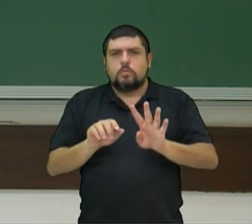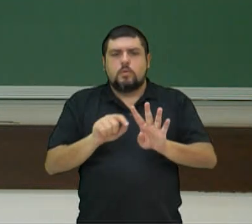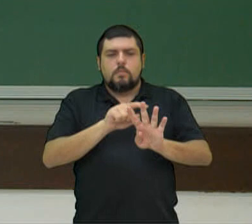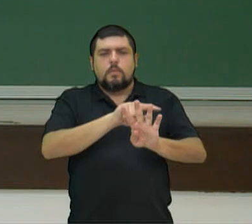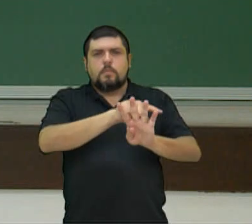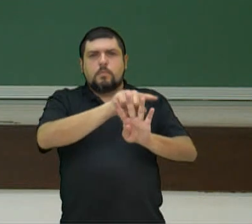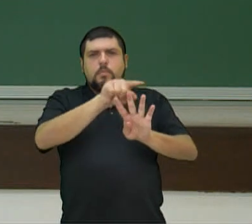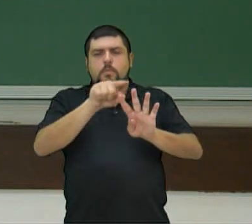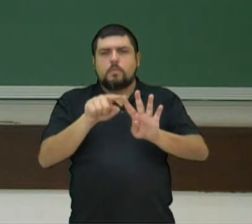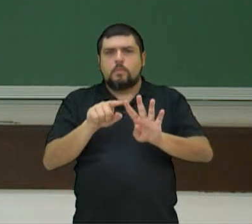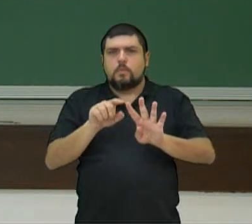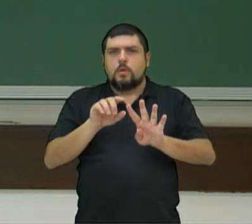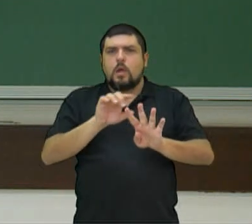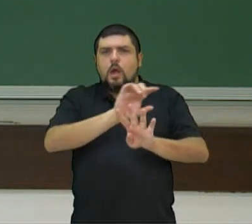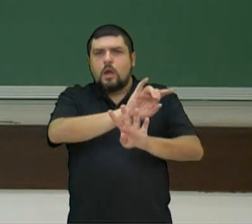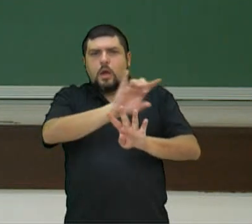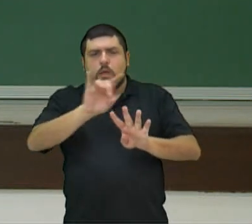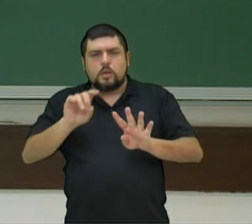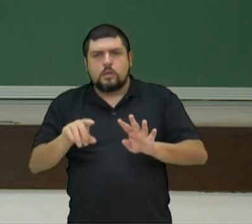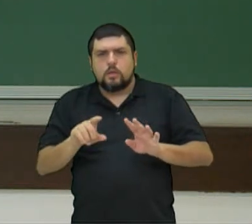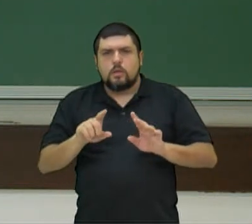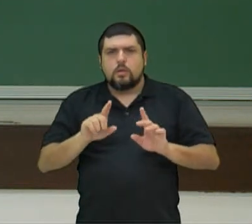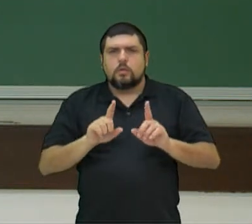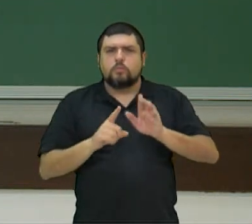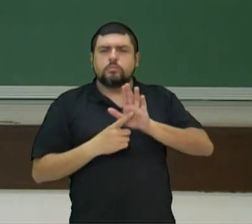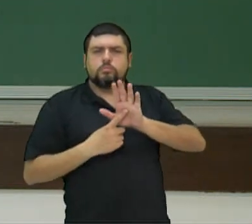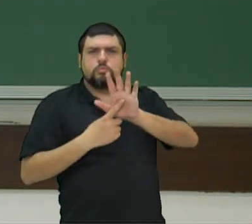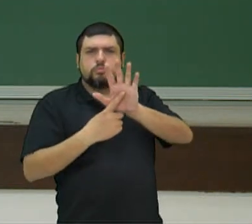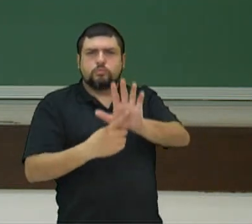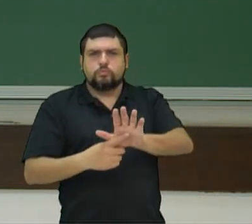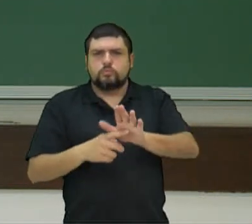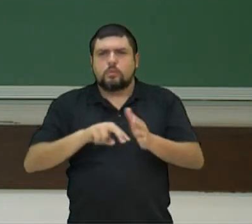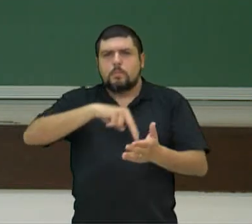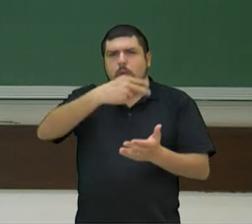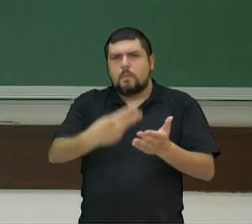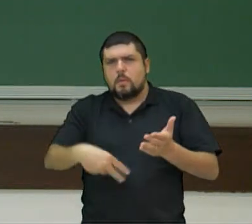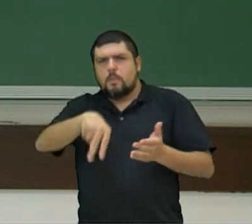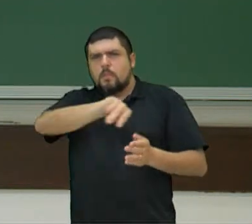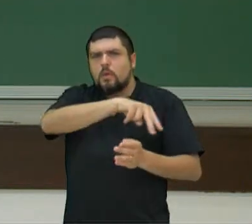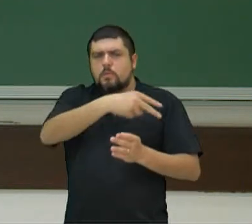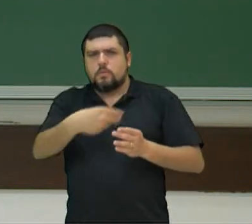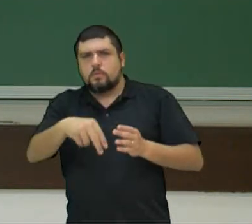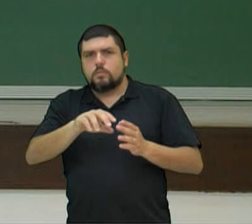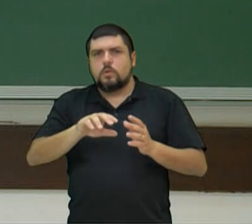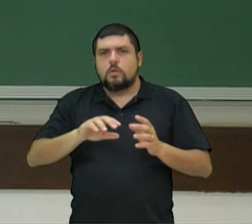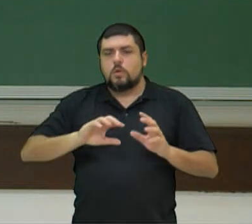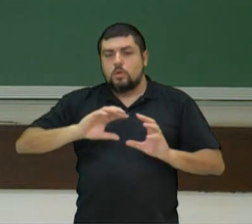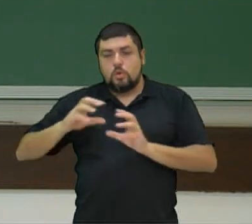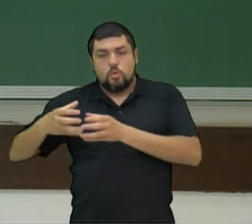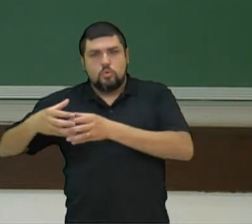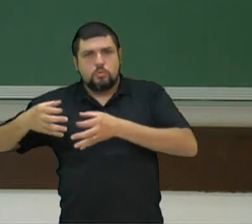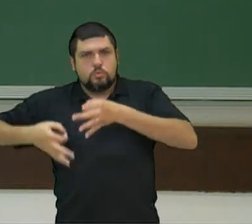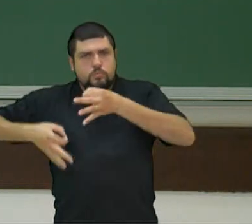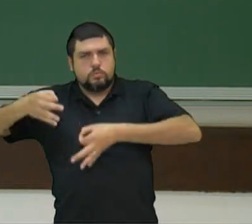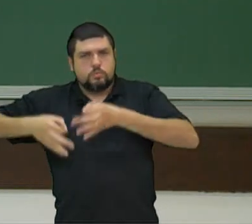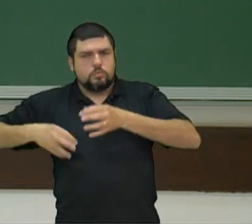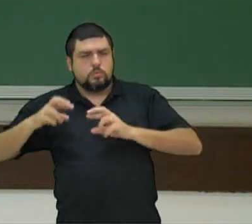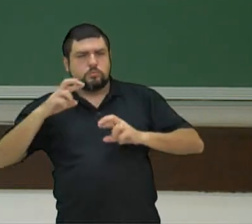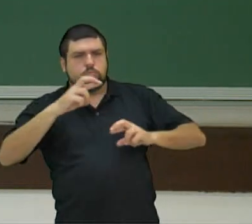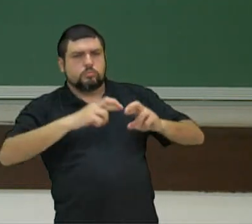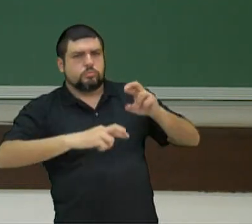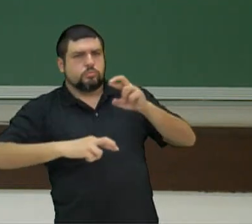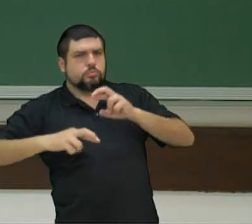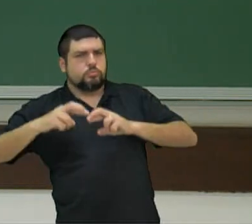sua apresentação. Essa apresentação é avaliada por um grupo de juízes. Nenhum